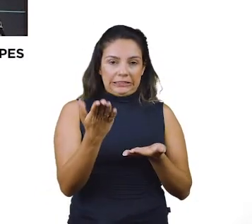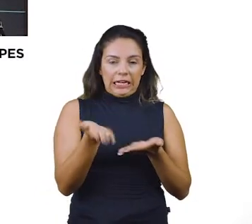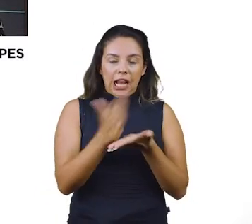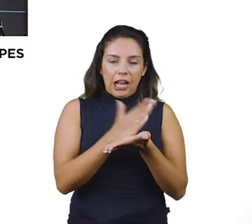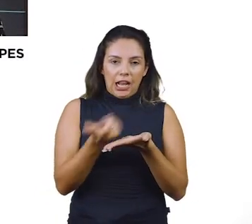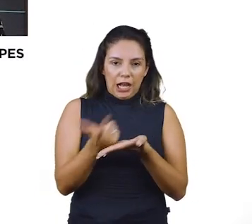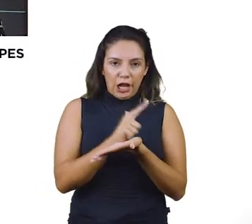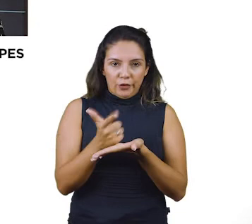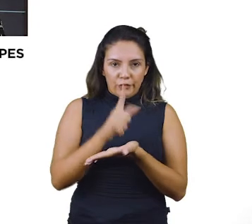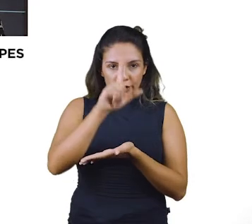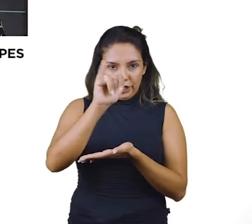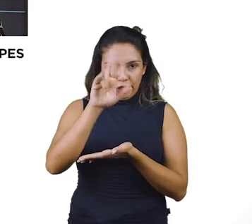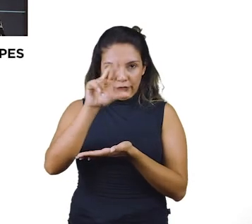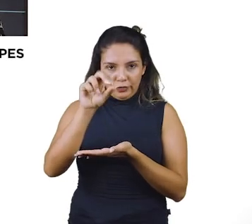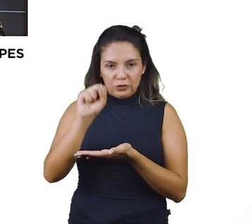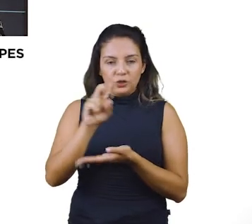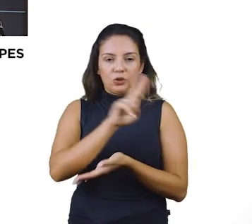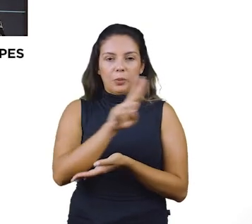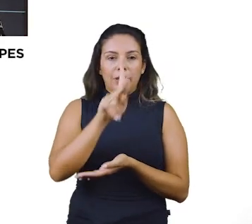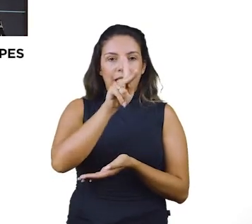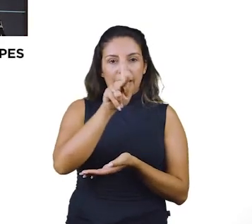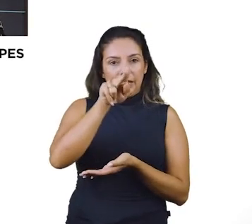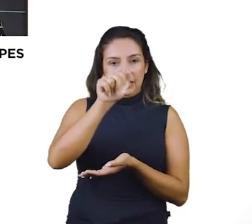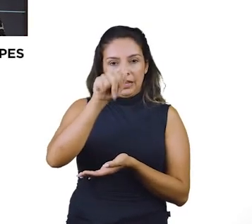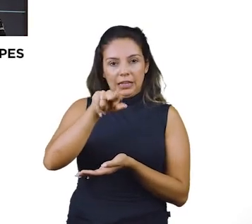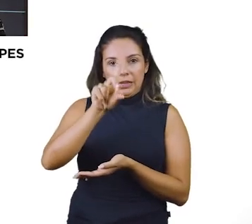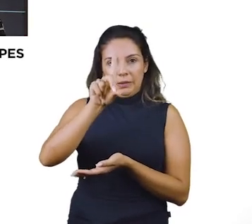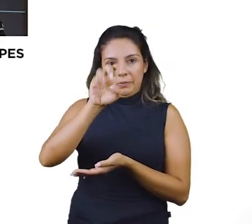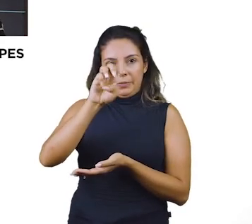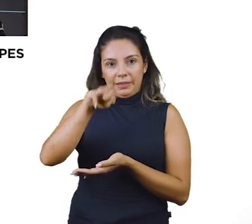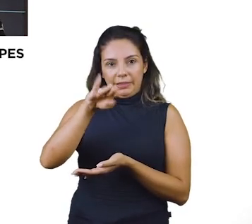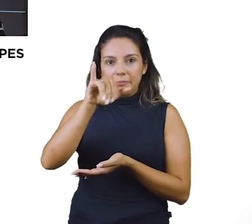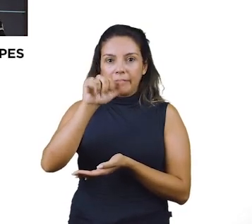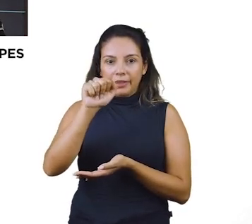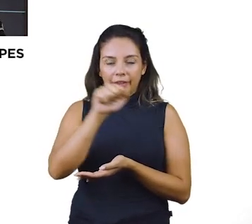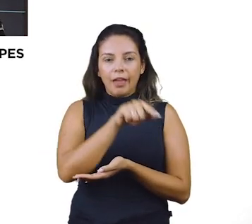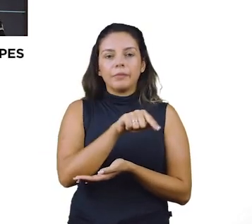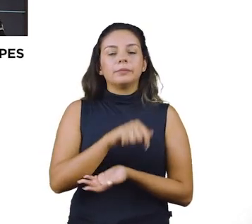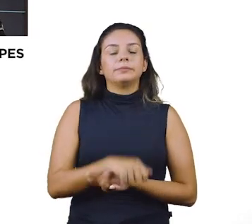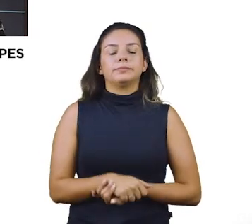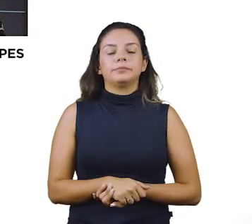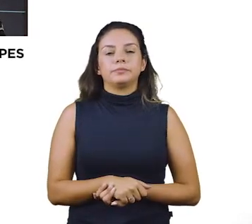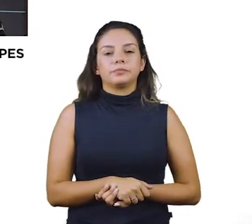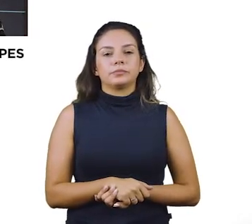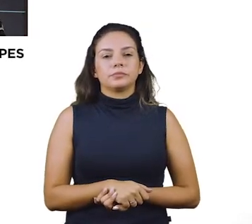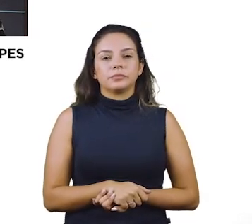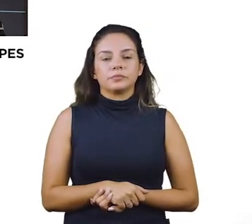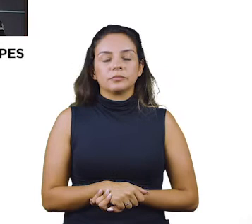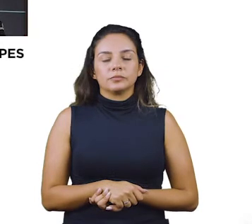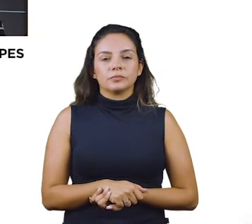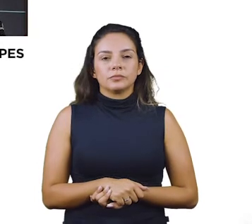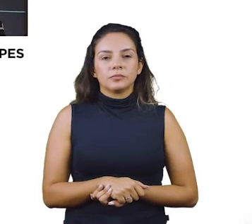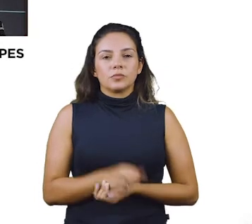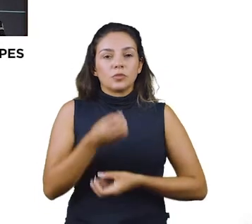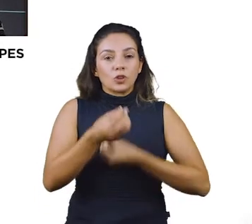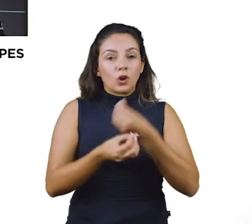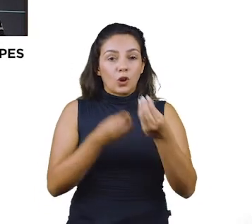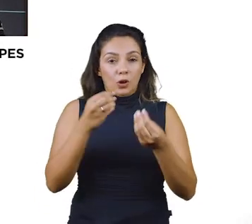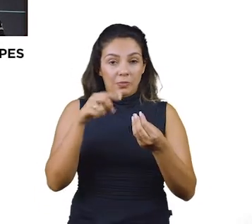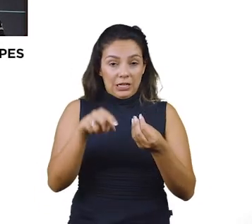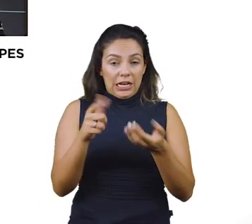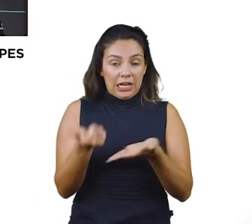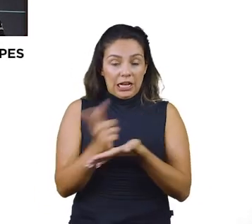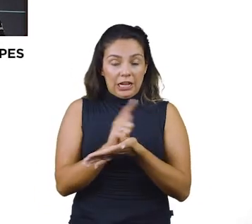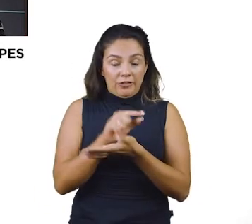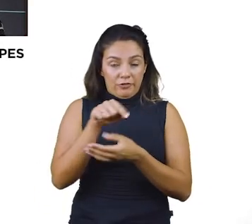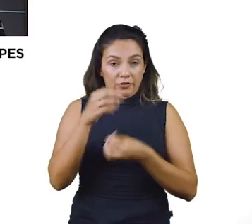que chama Pandemia. E se você quiser, eu falo um pouquinho mais para frente sobre como é que vai ser isso, que é como as crianças... Vamos falar